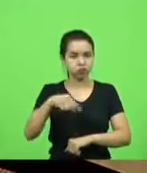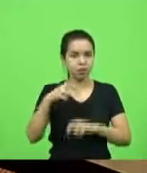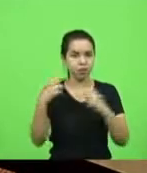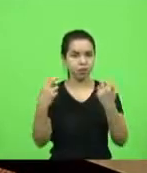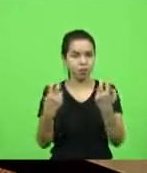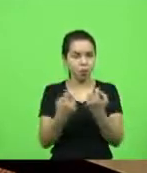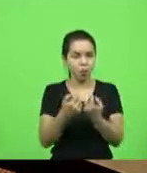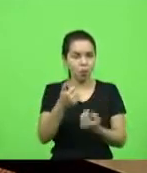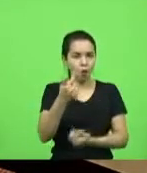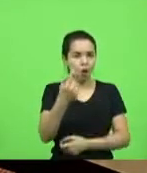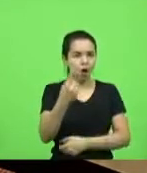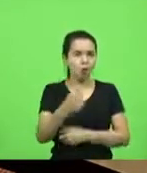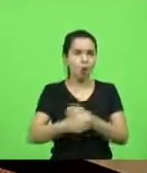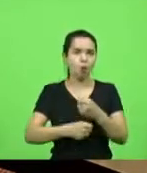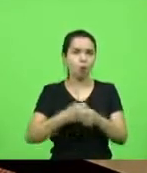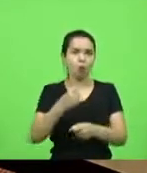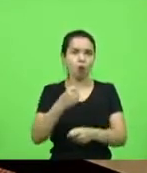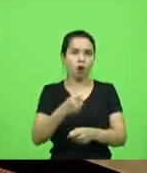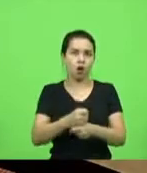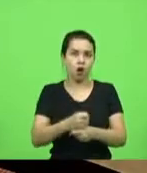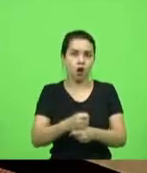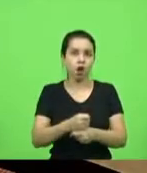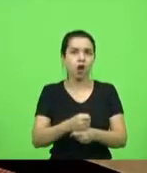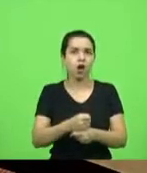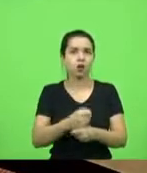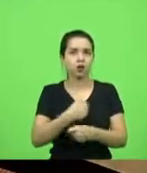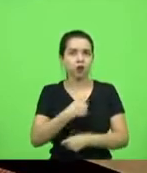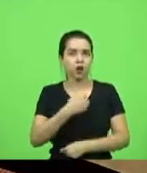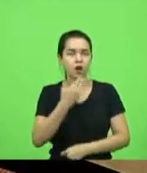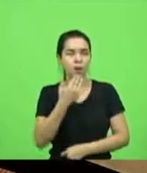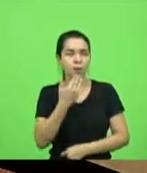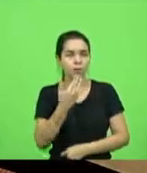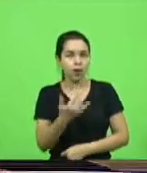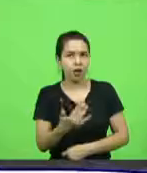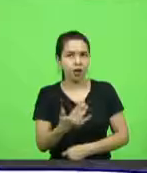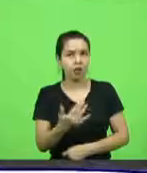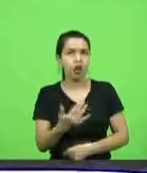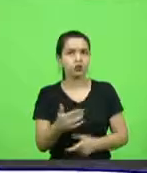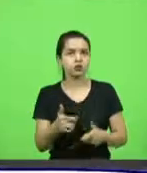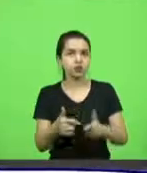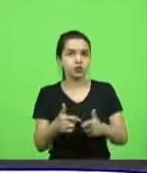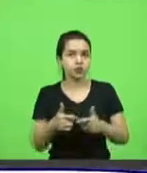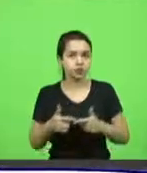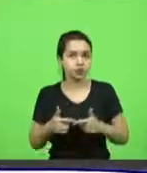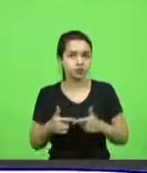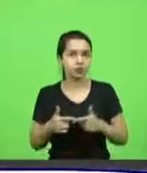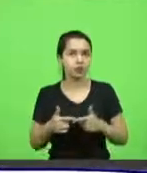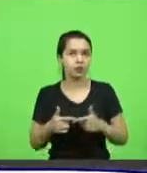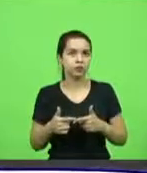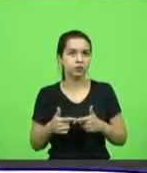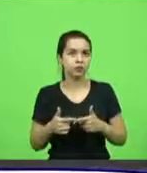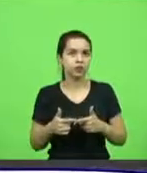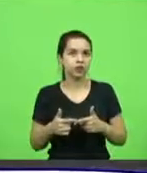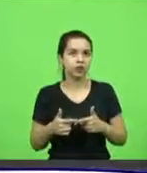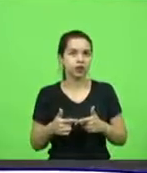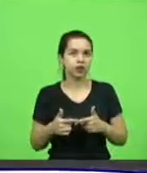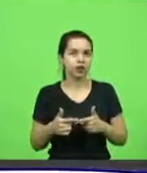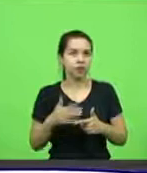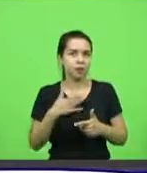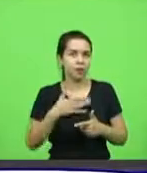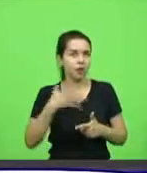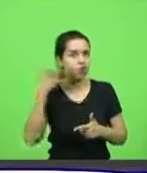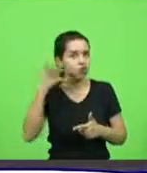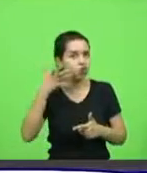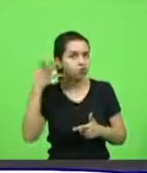quase um ano e aí e eu peço licença para não usar máscara durante meu discurso